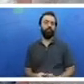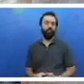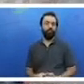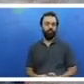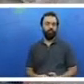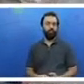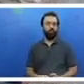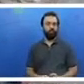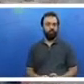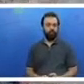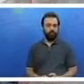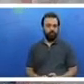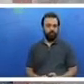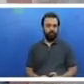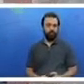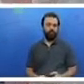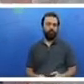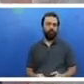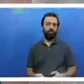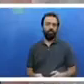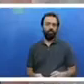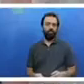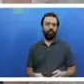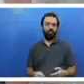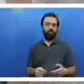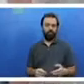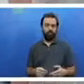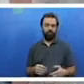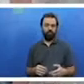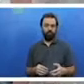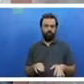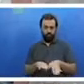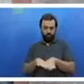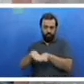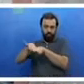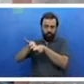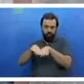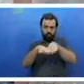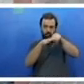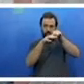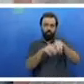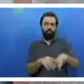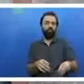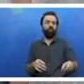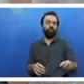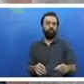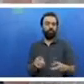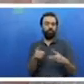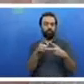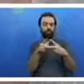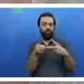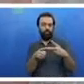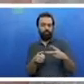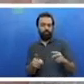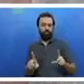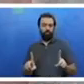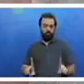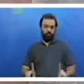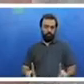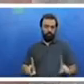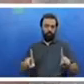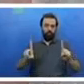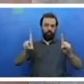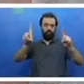resultado. Grandezas proporcionais. Nós temos diretamente proporcional quando